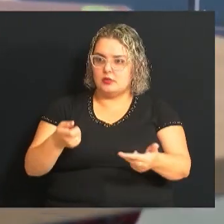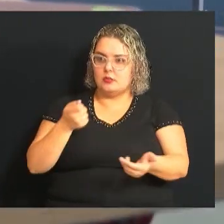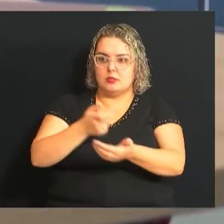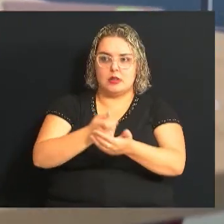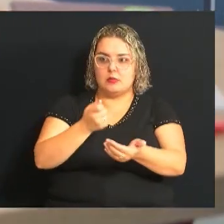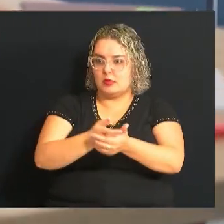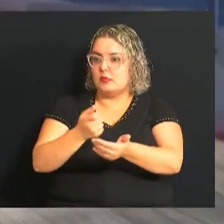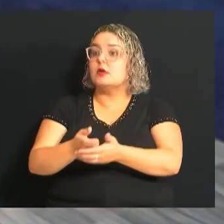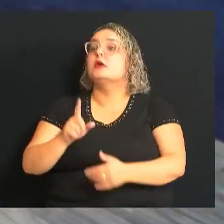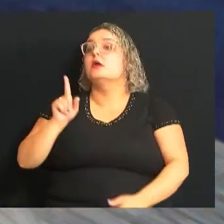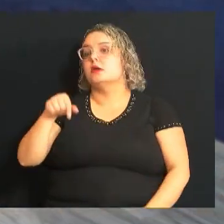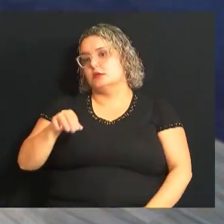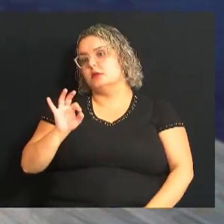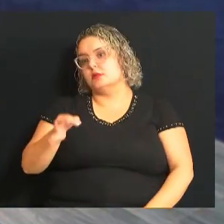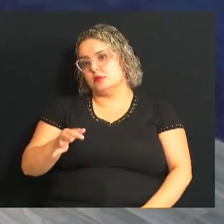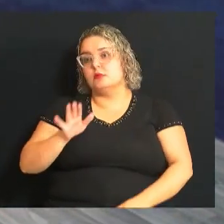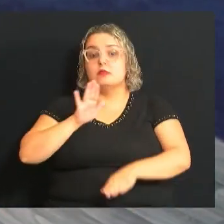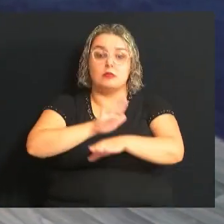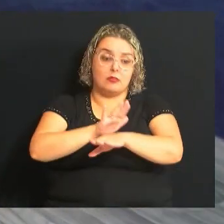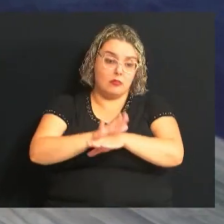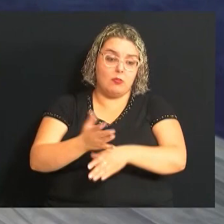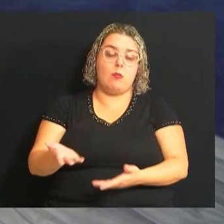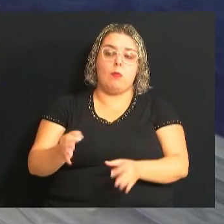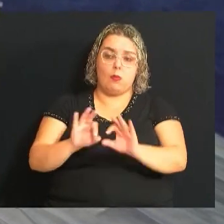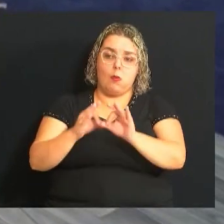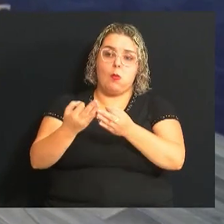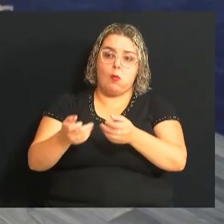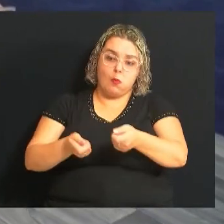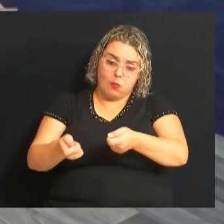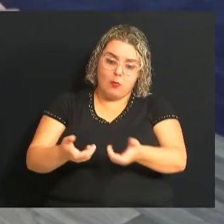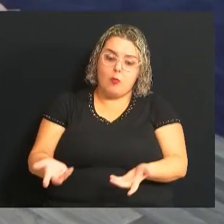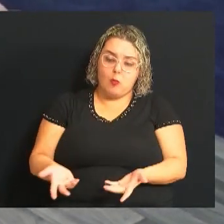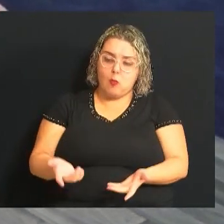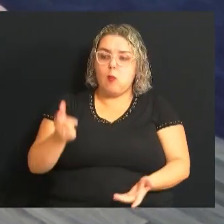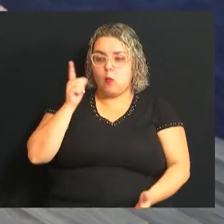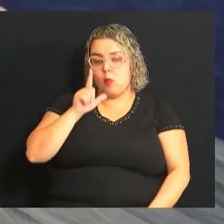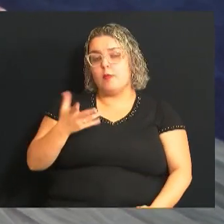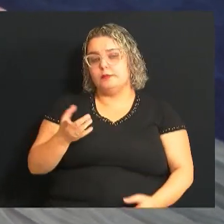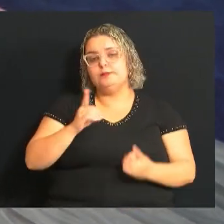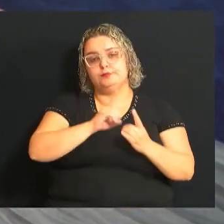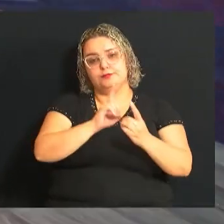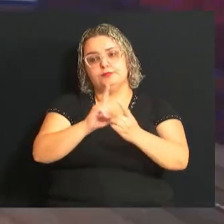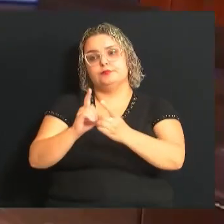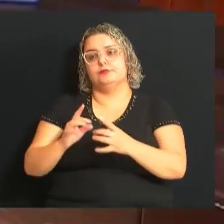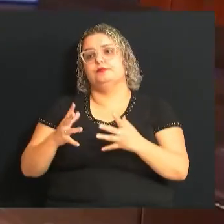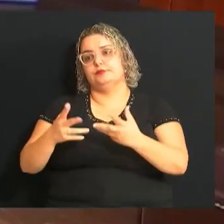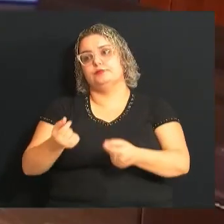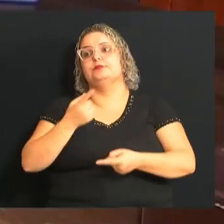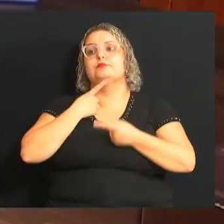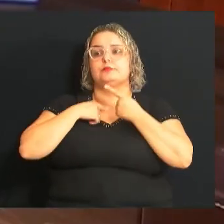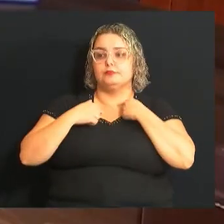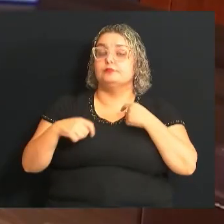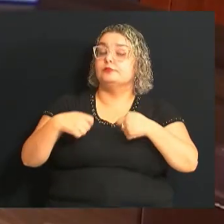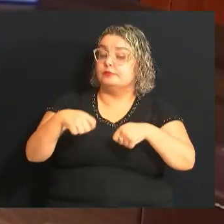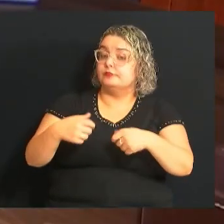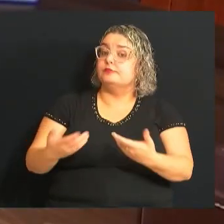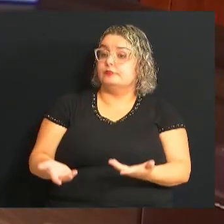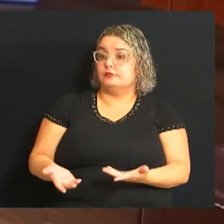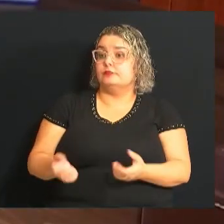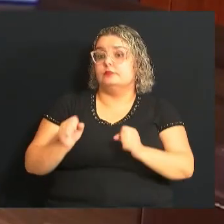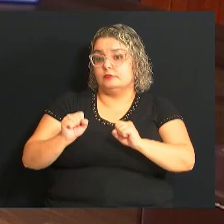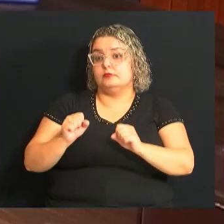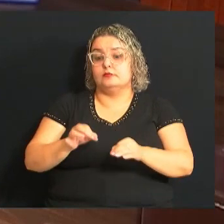as famílias, né, a equilibrar e conseguir atender todas as necessidades ali que tem que se